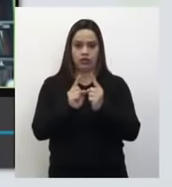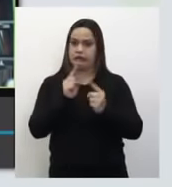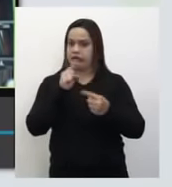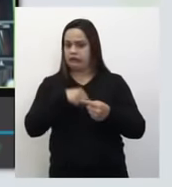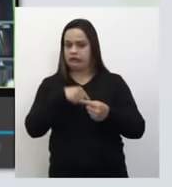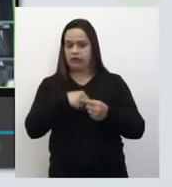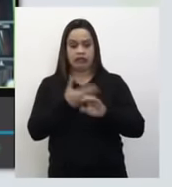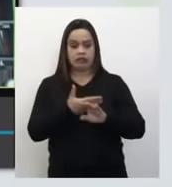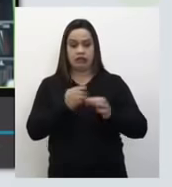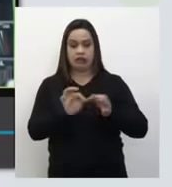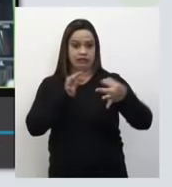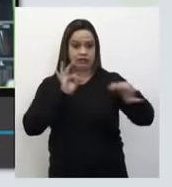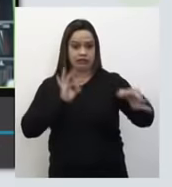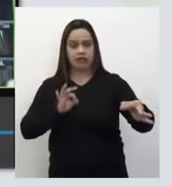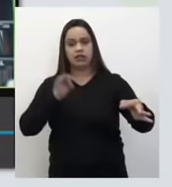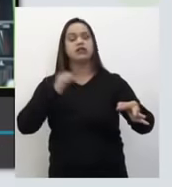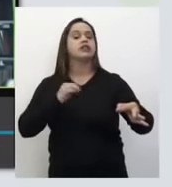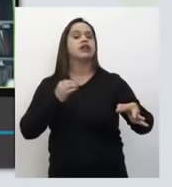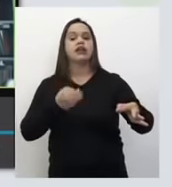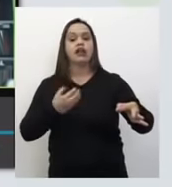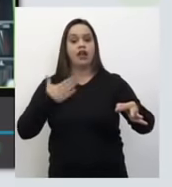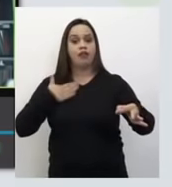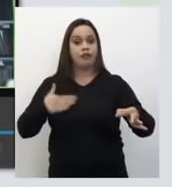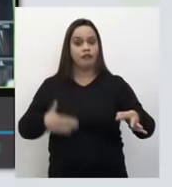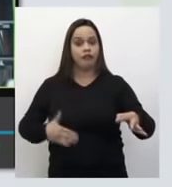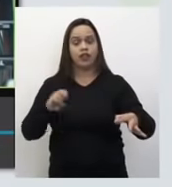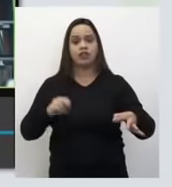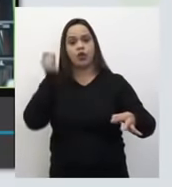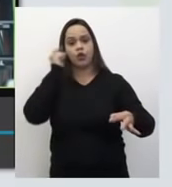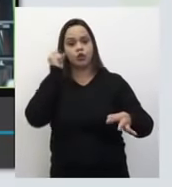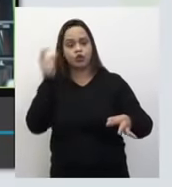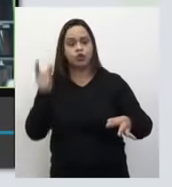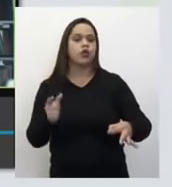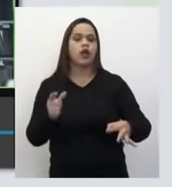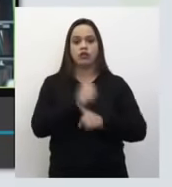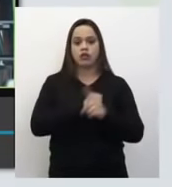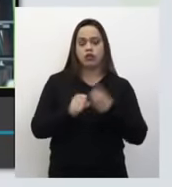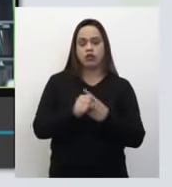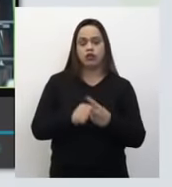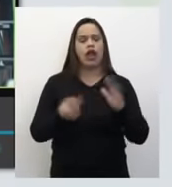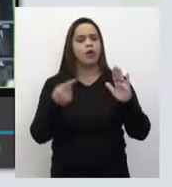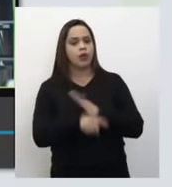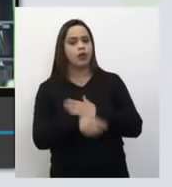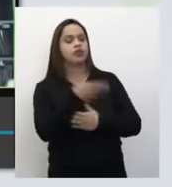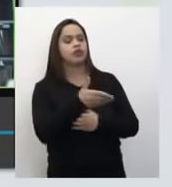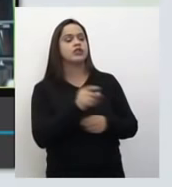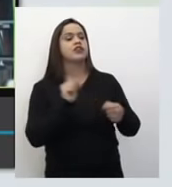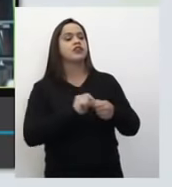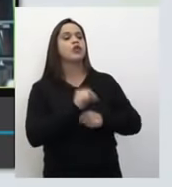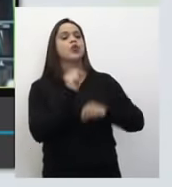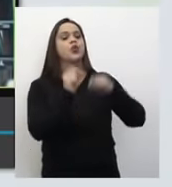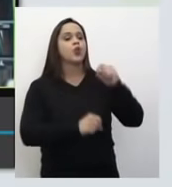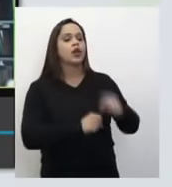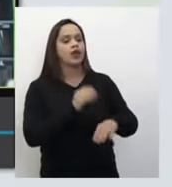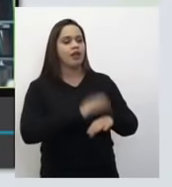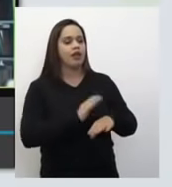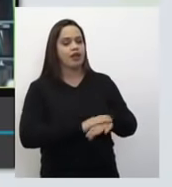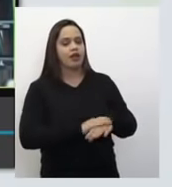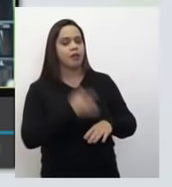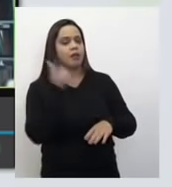que você, Caio, construiria para conectar melhor as pessoas ou então para diminuir as distâncias entre as